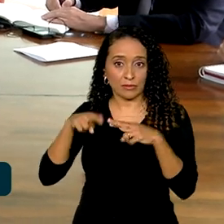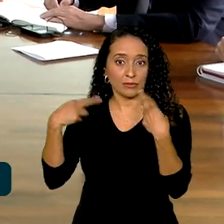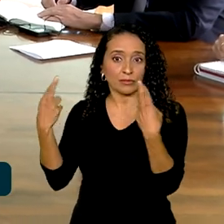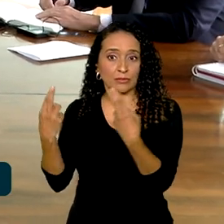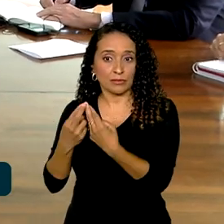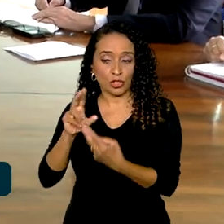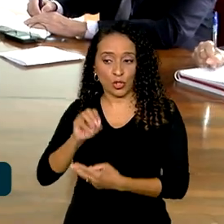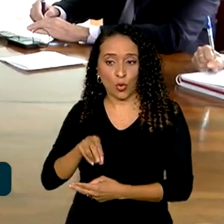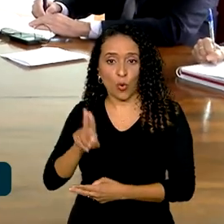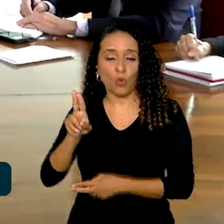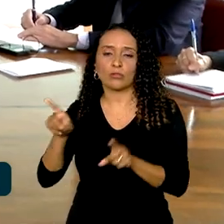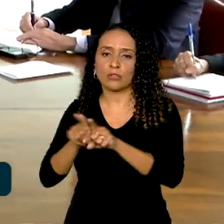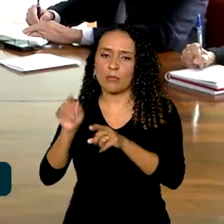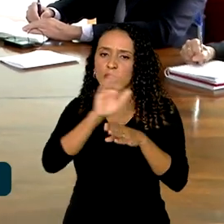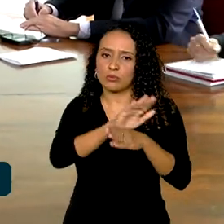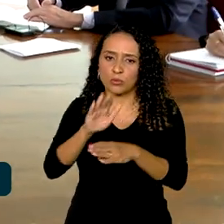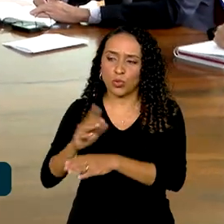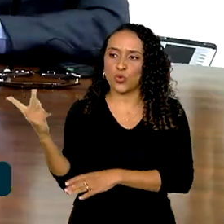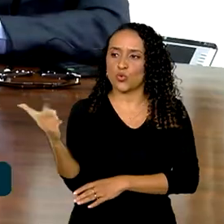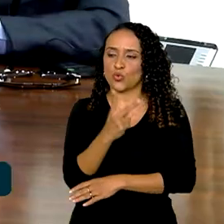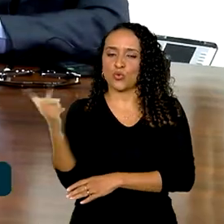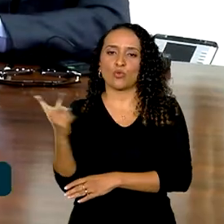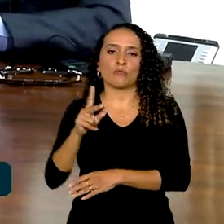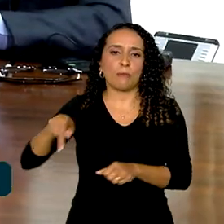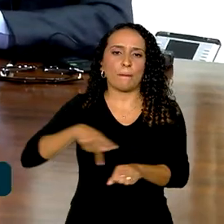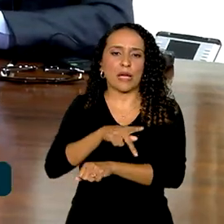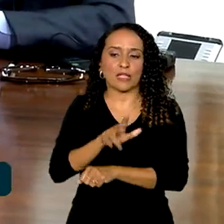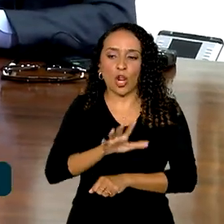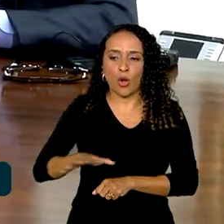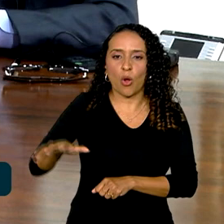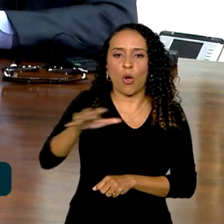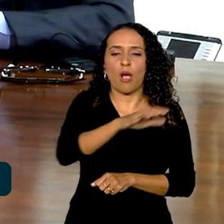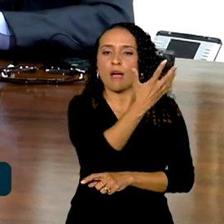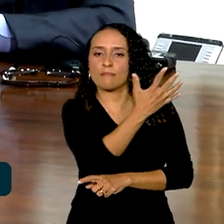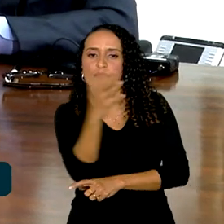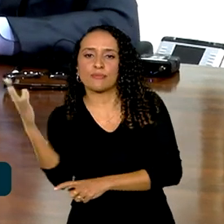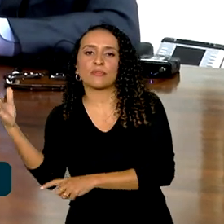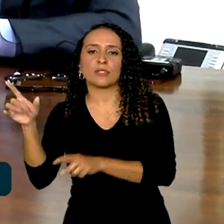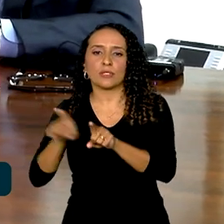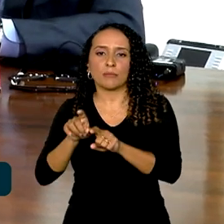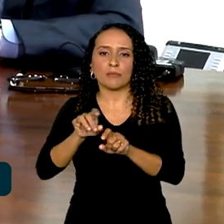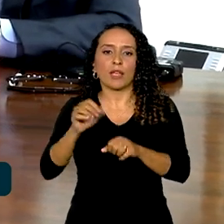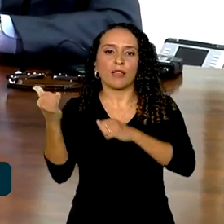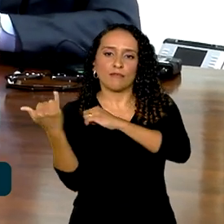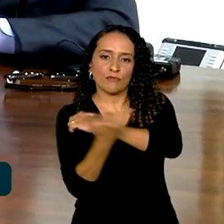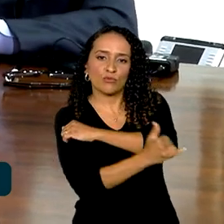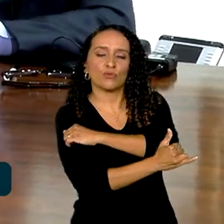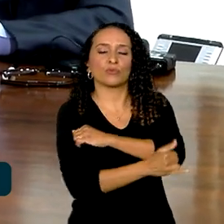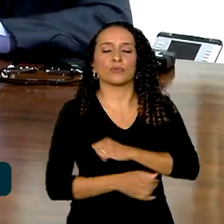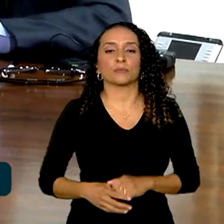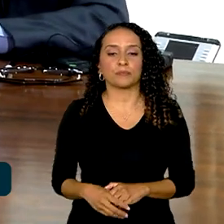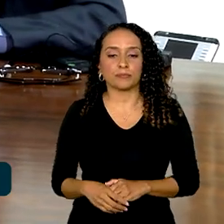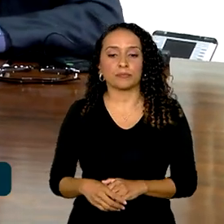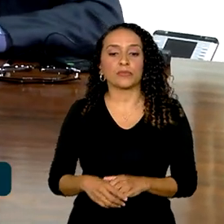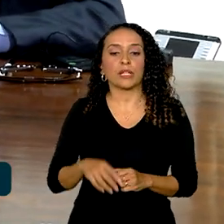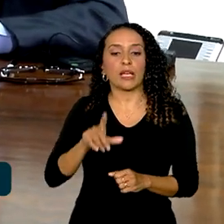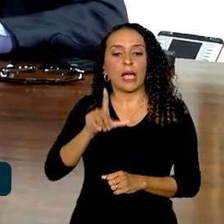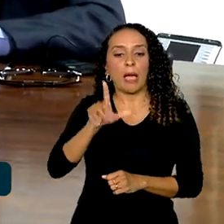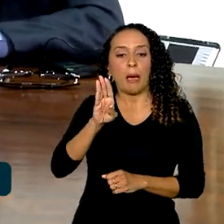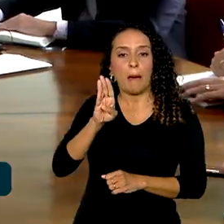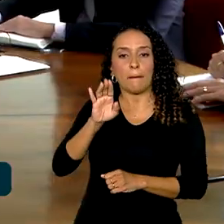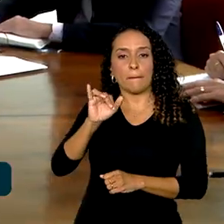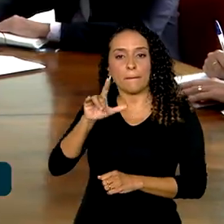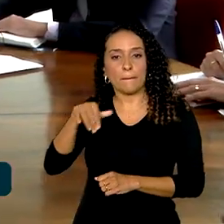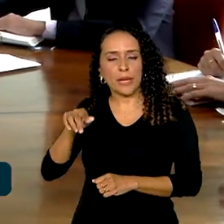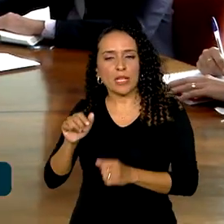ONU, e a cooperação dos dois países em áreas como meio ambiente e infraestrutura. Blinken informou que os